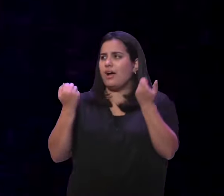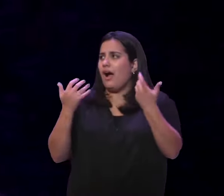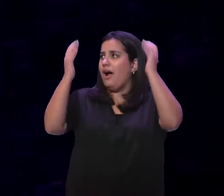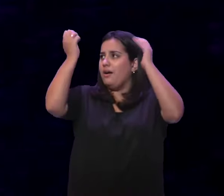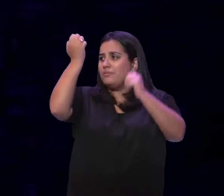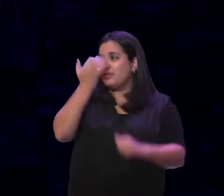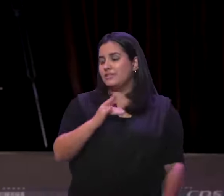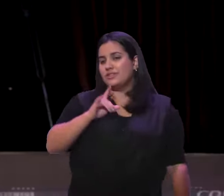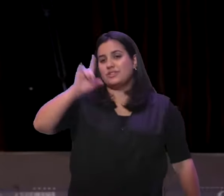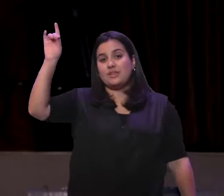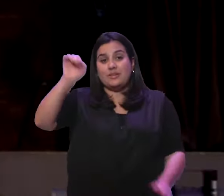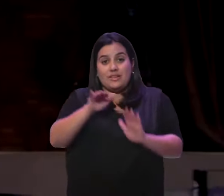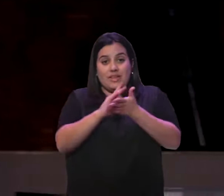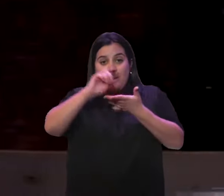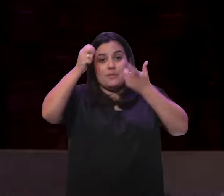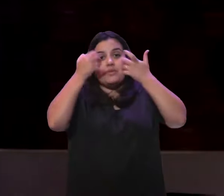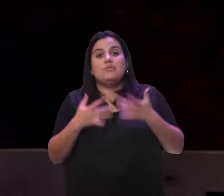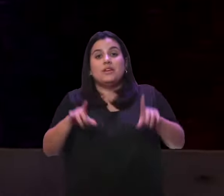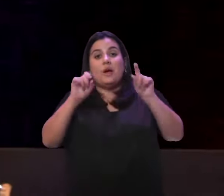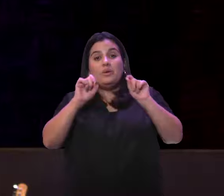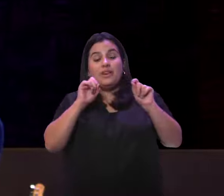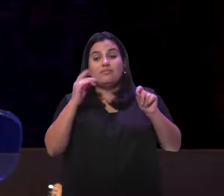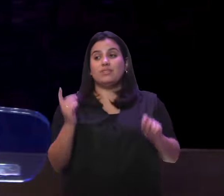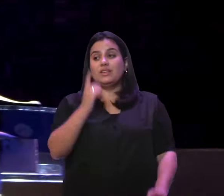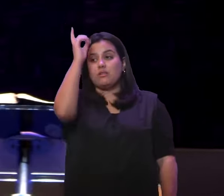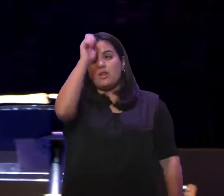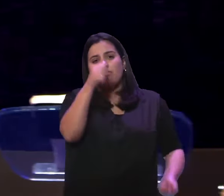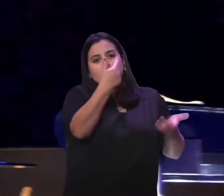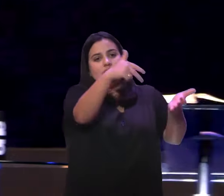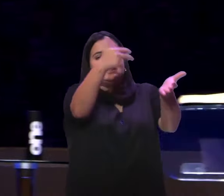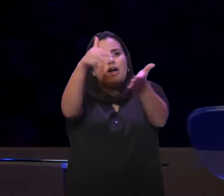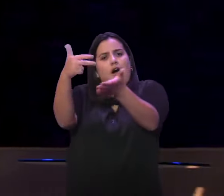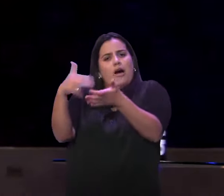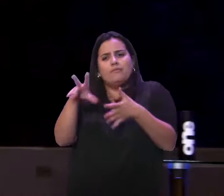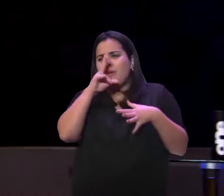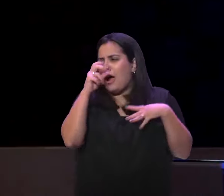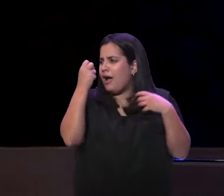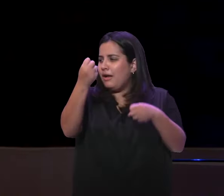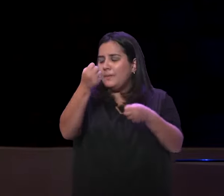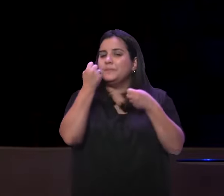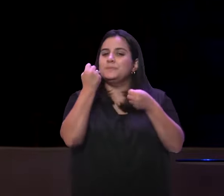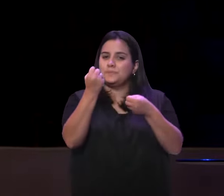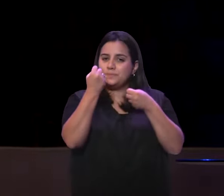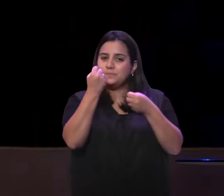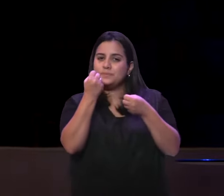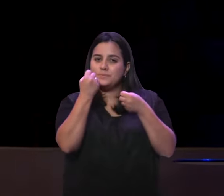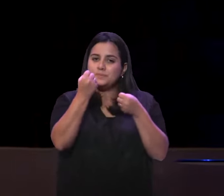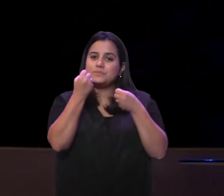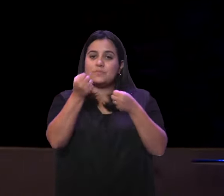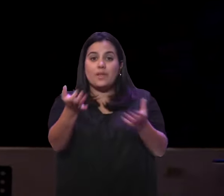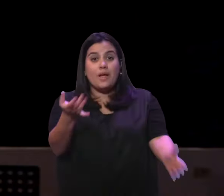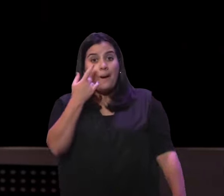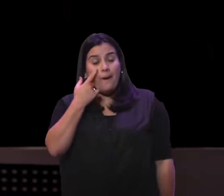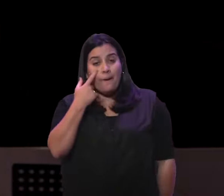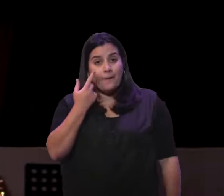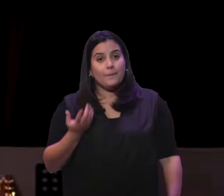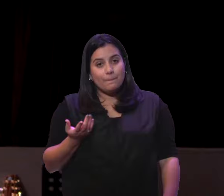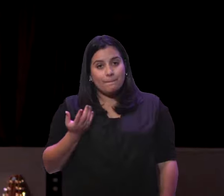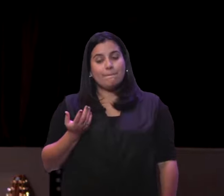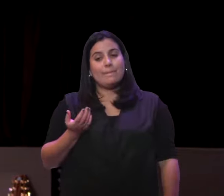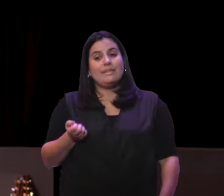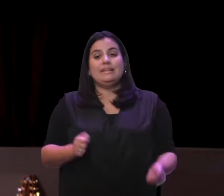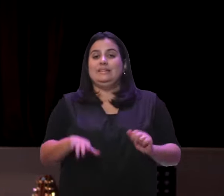Bíblia diz que ele dançava diante de Deus com todas as suas forças. E olha só que interessante, muitas